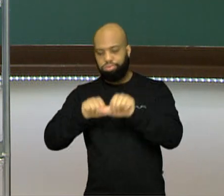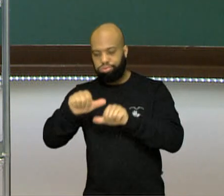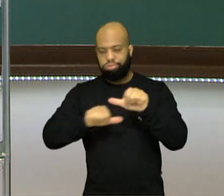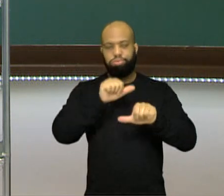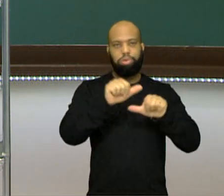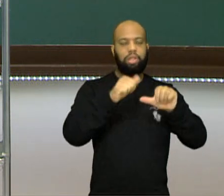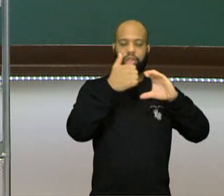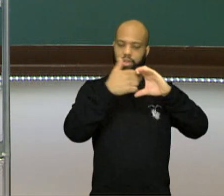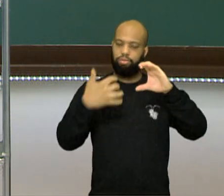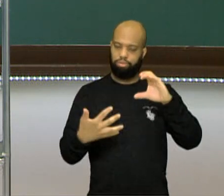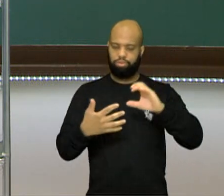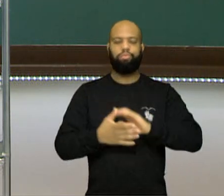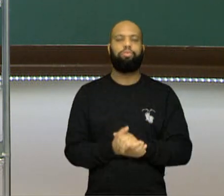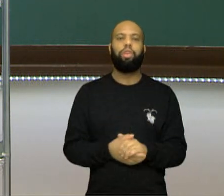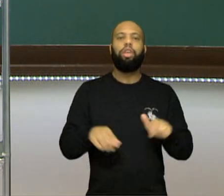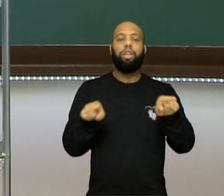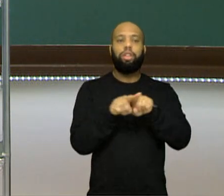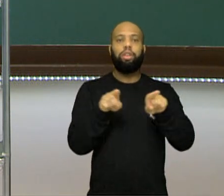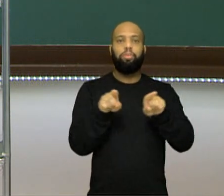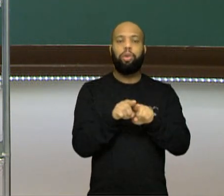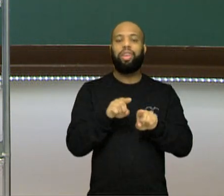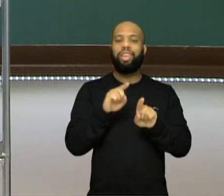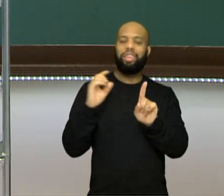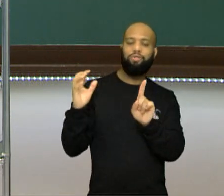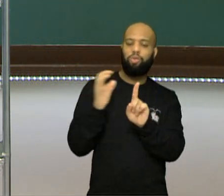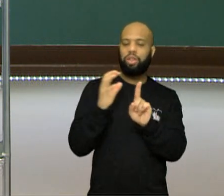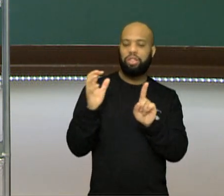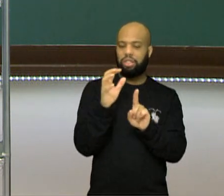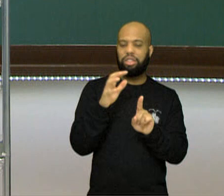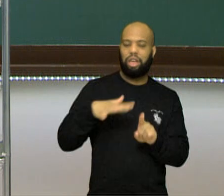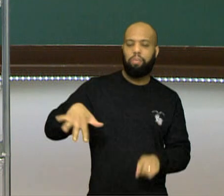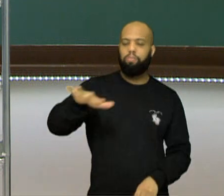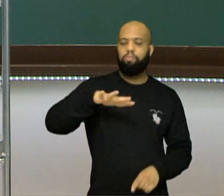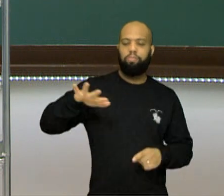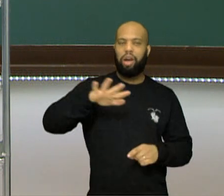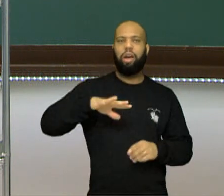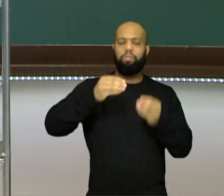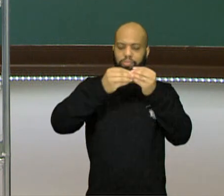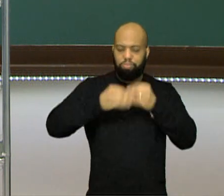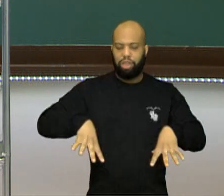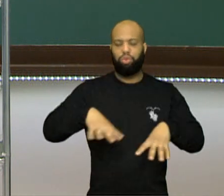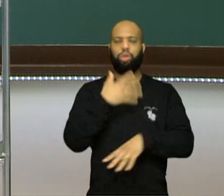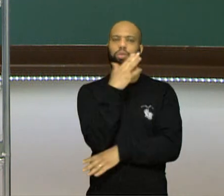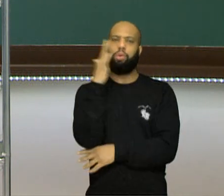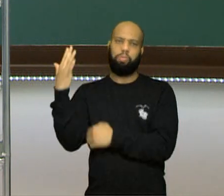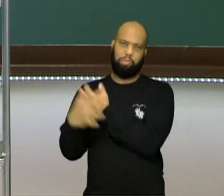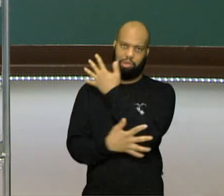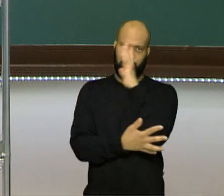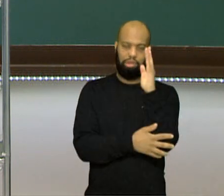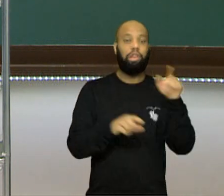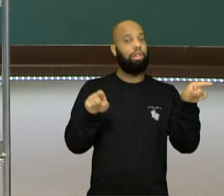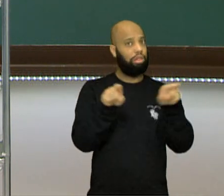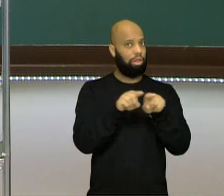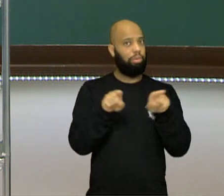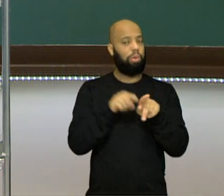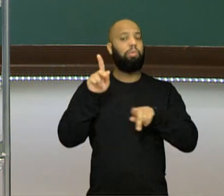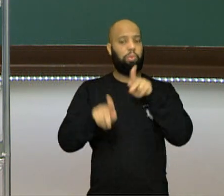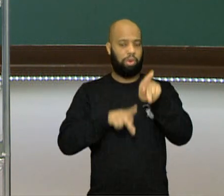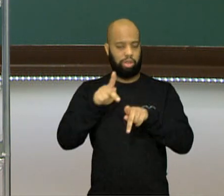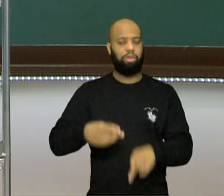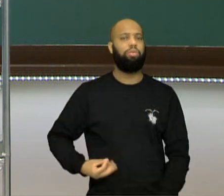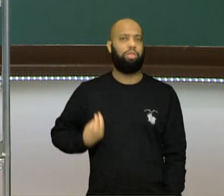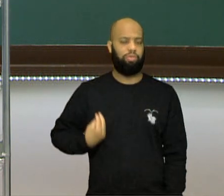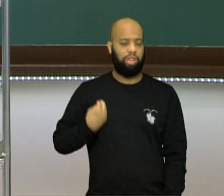modificam características e que afetam o meio ambiente de modo geral e a população também que vive nessas